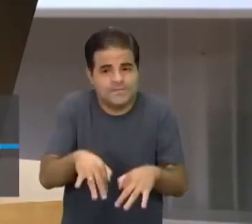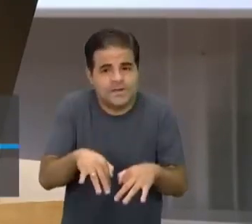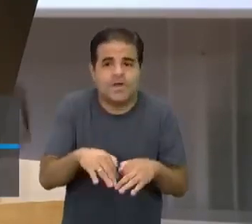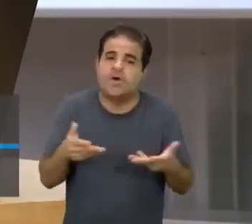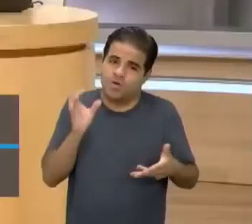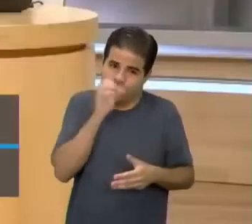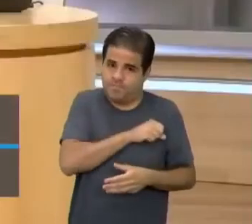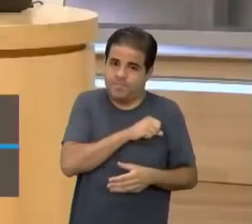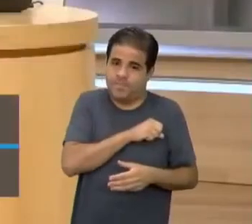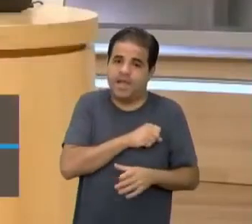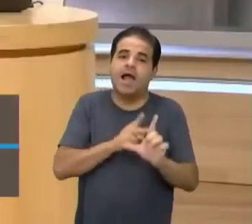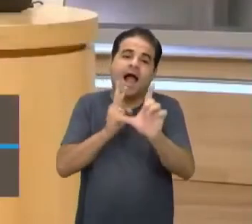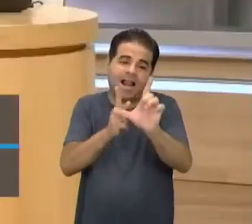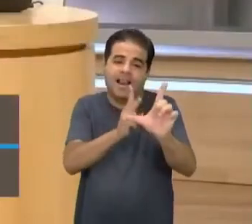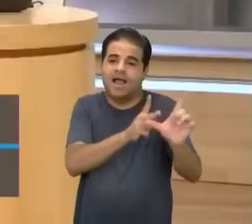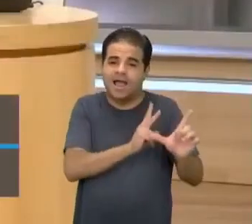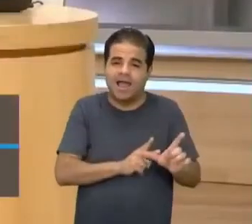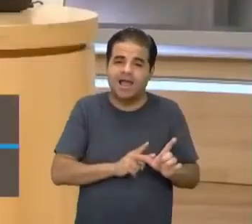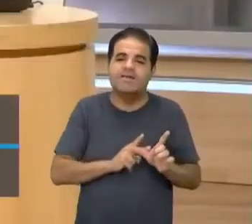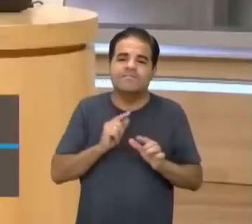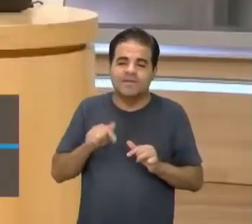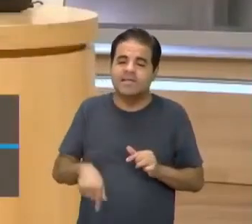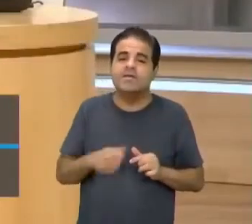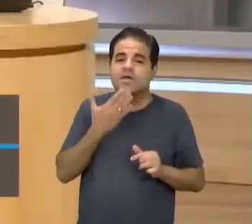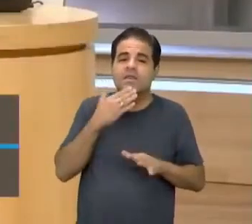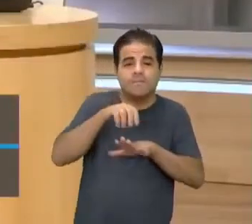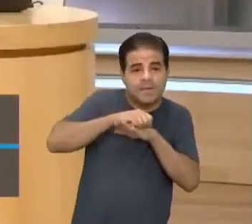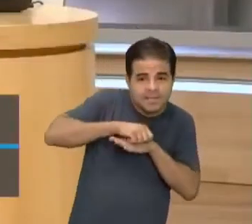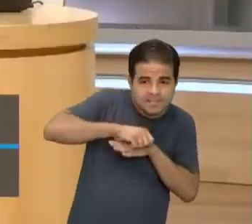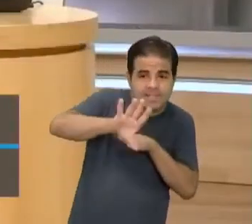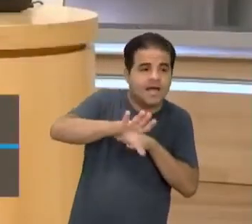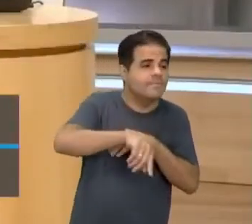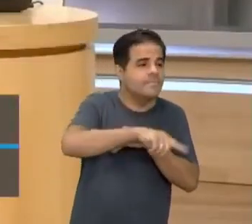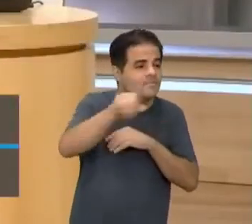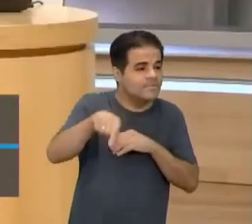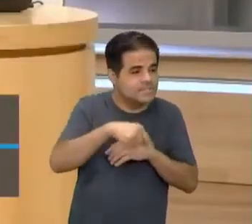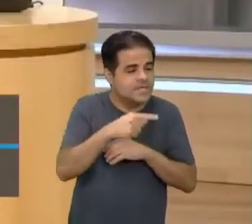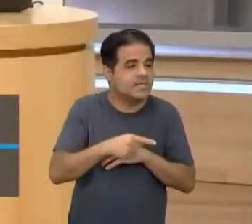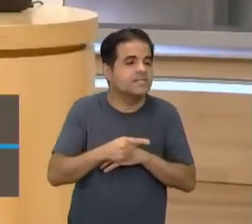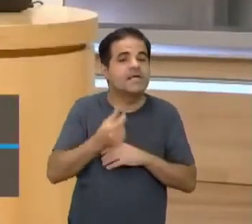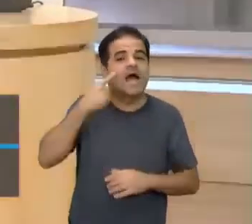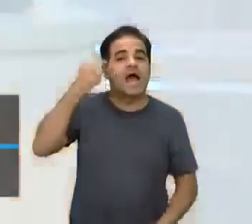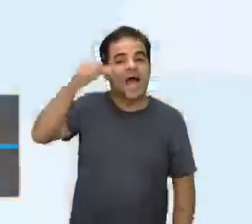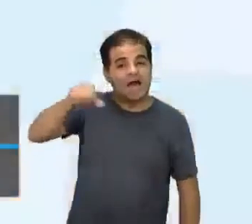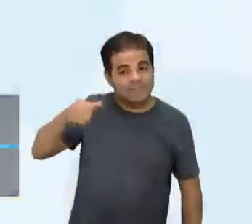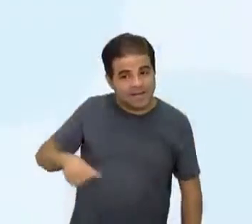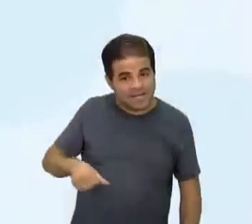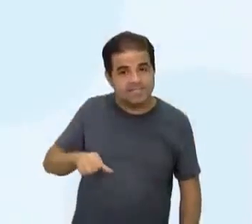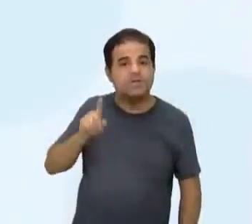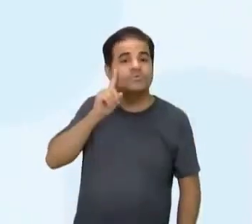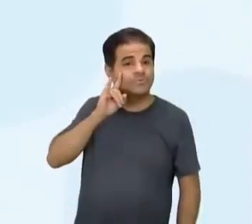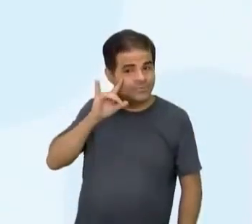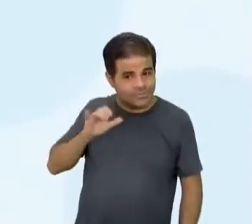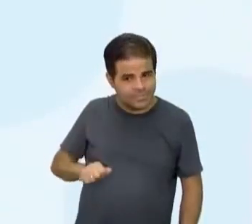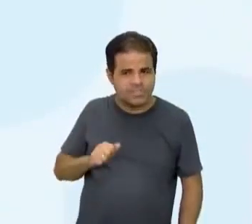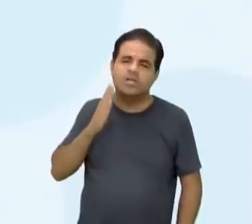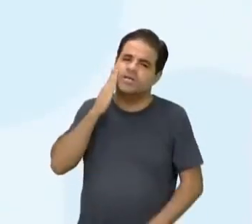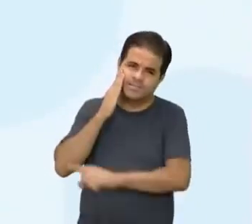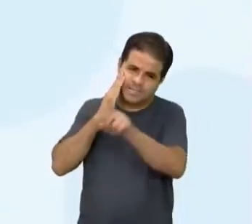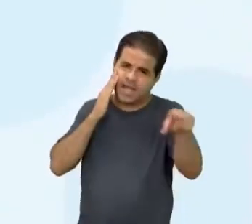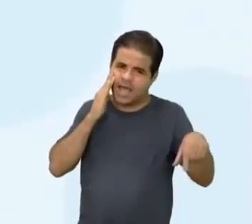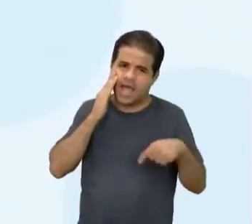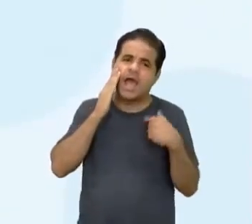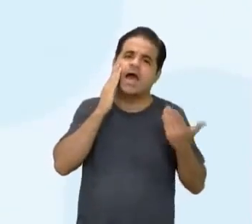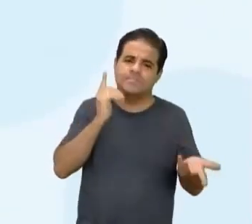foi rápido, né, a live, Renan? Então, eu queria passar para vocês aqui a avaliação do dia, tá? A gente sabe que